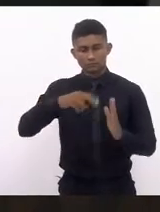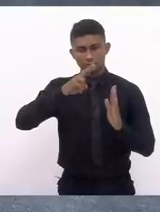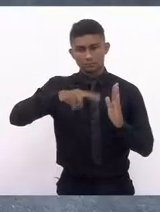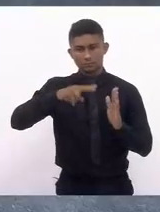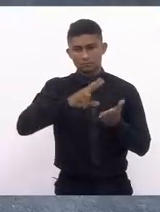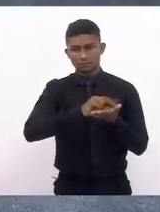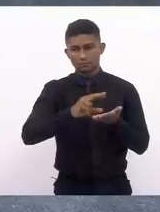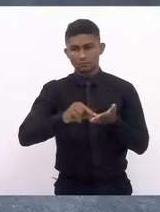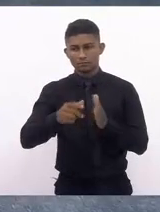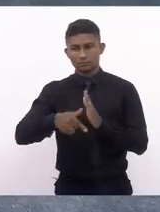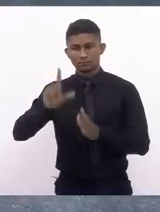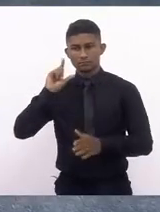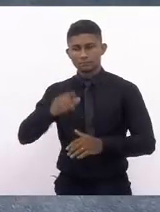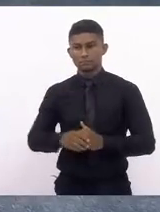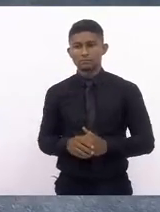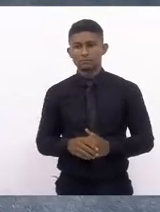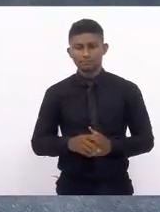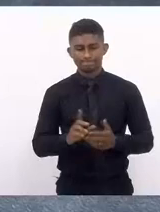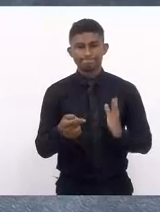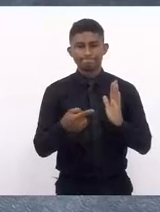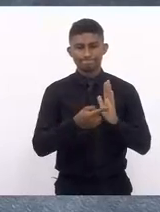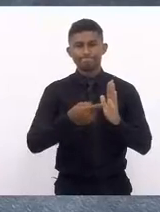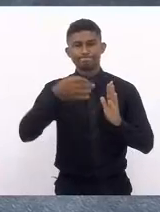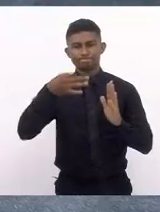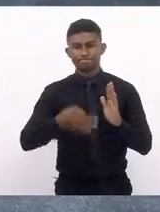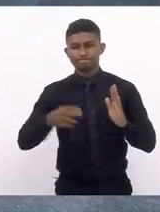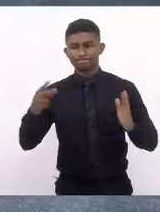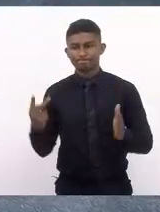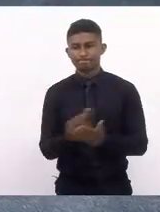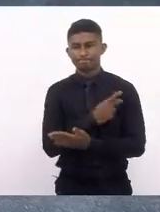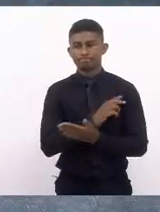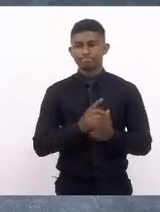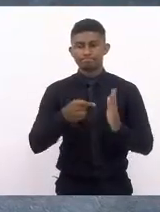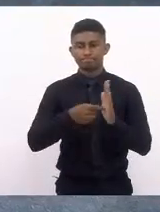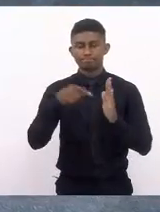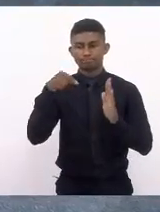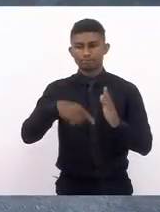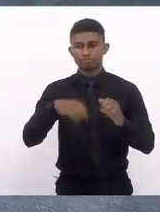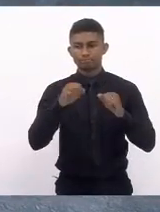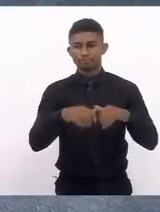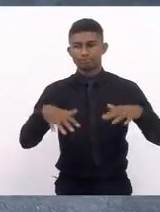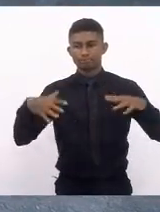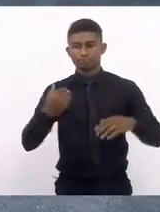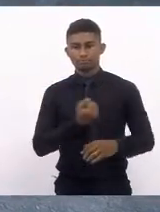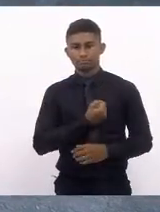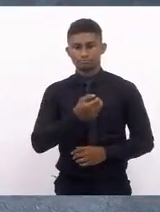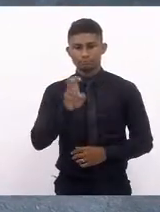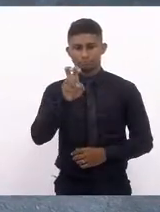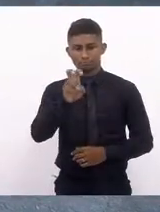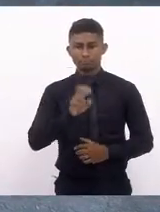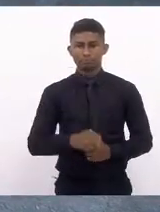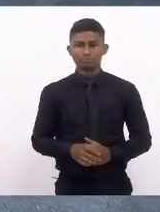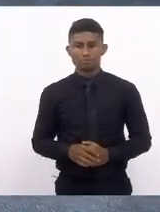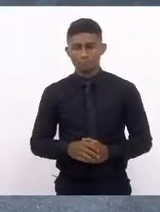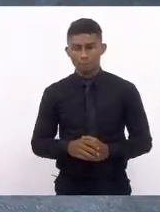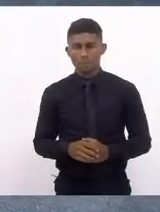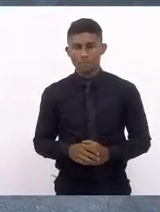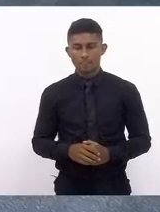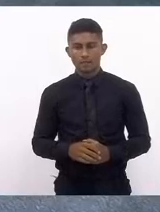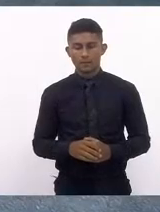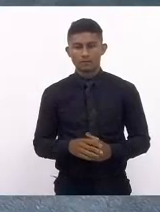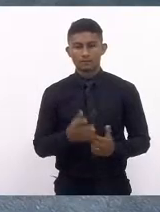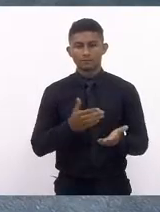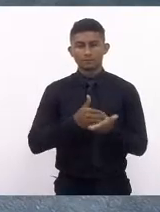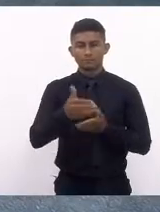anterior até reflete com exatidão o ocorrido na 234a sessão extraordinária que